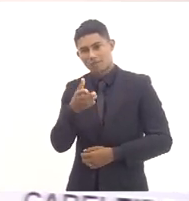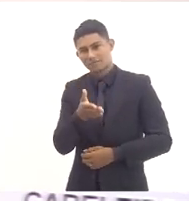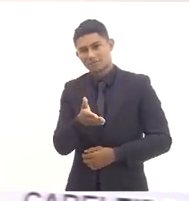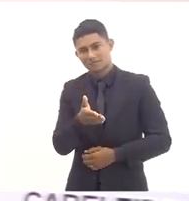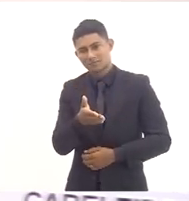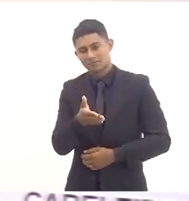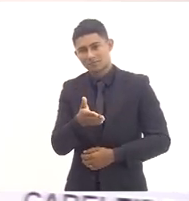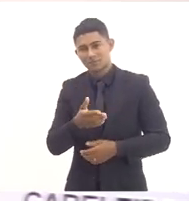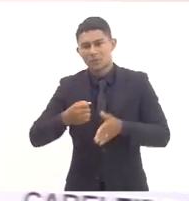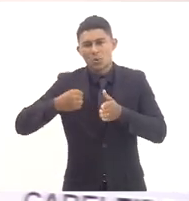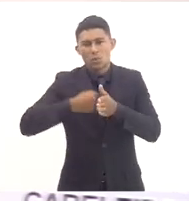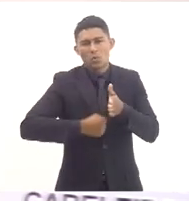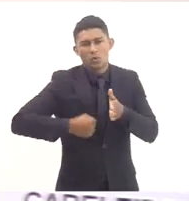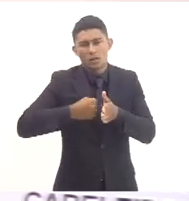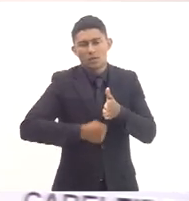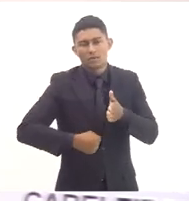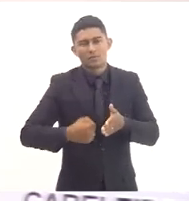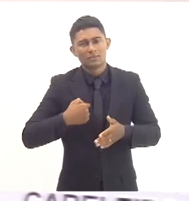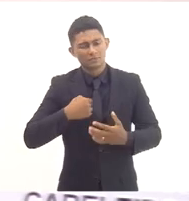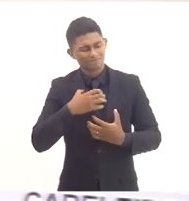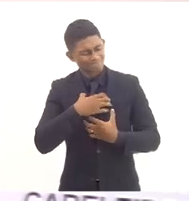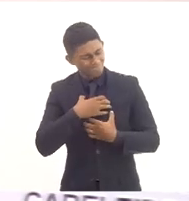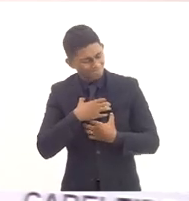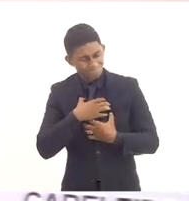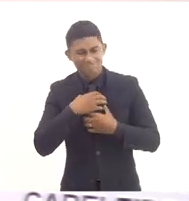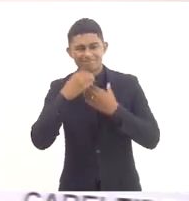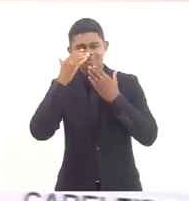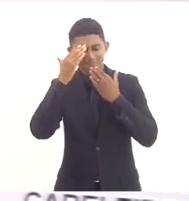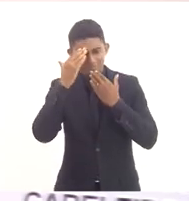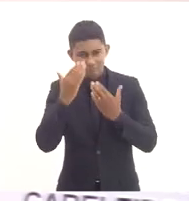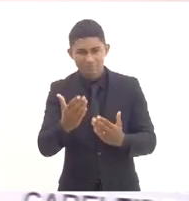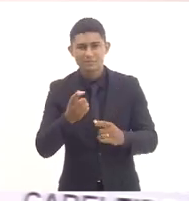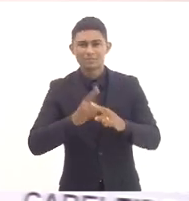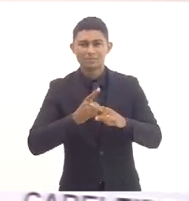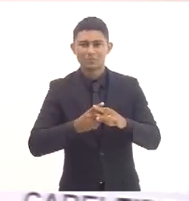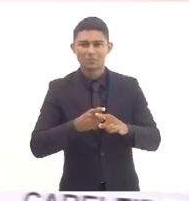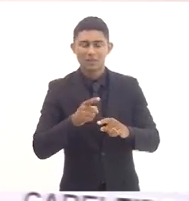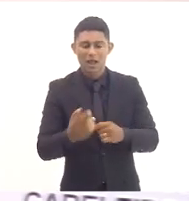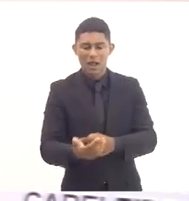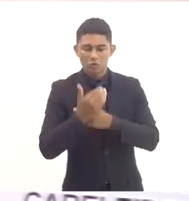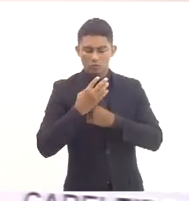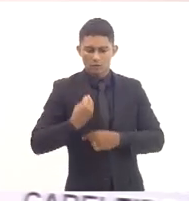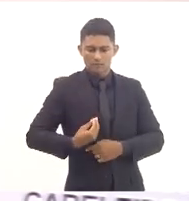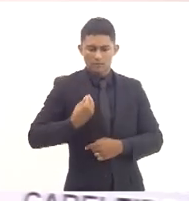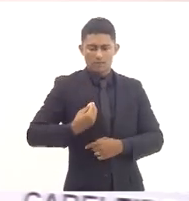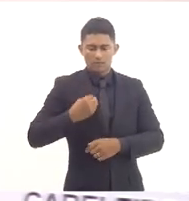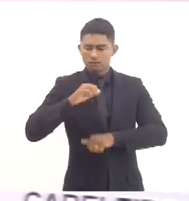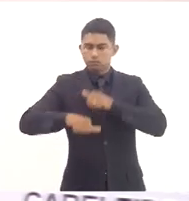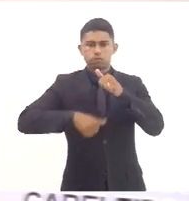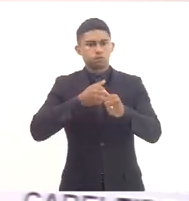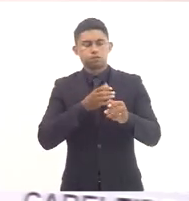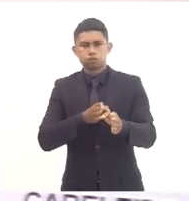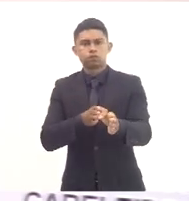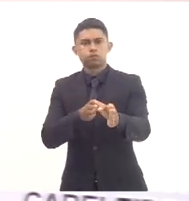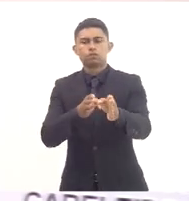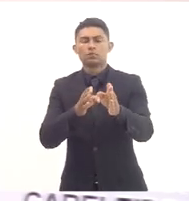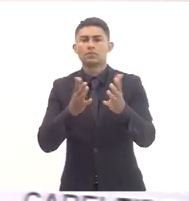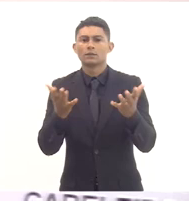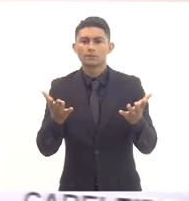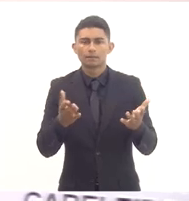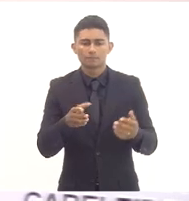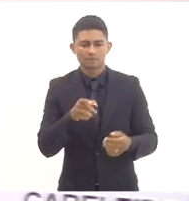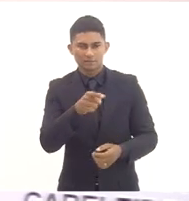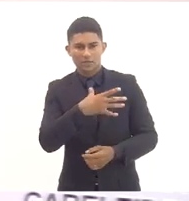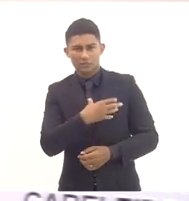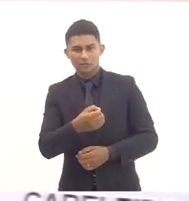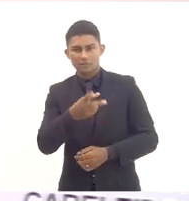aqui eu sou eternamente grato por que redirecionou a minha vida é a vida do João é a vida de alguém